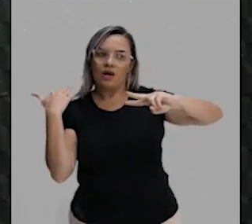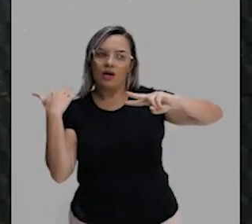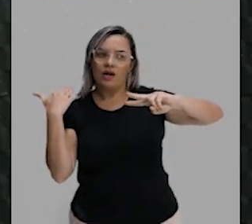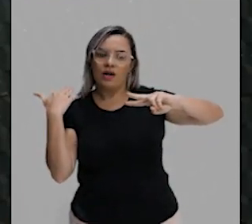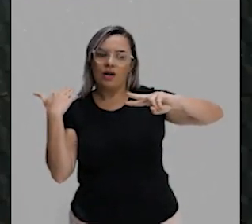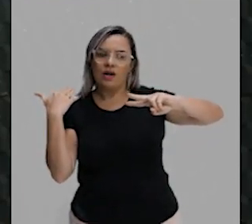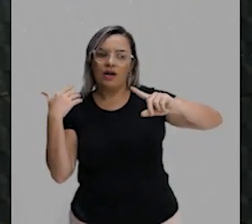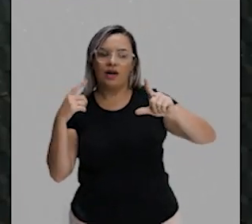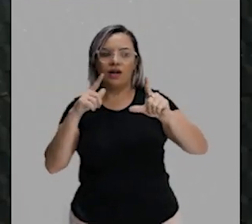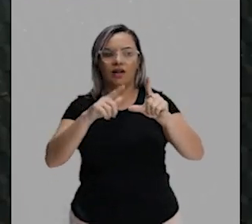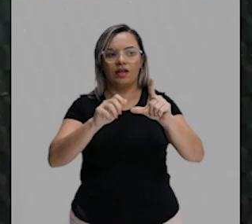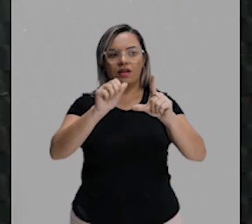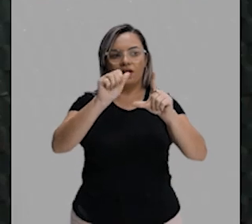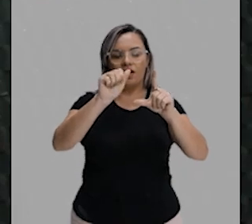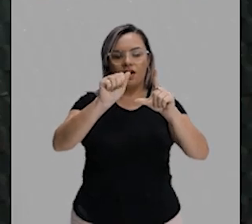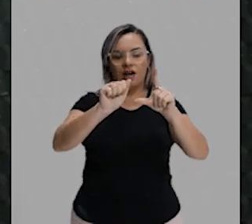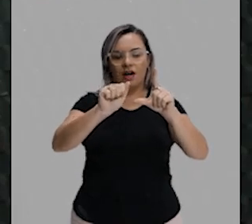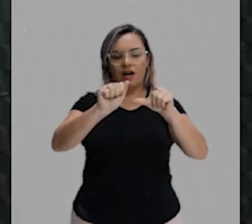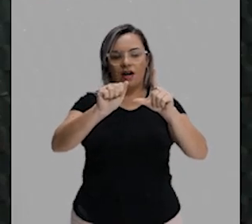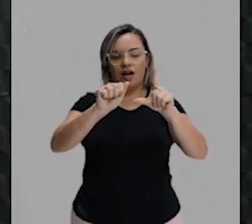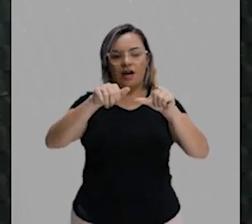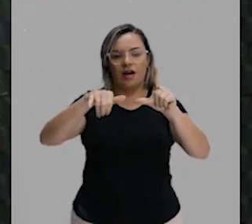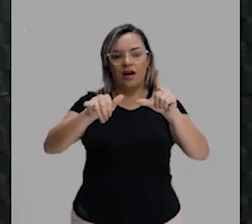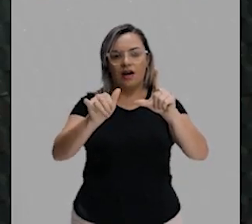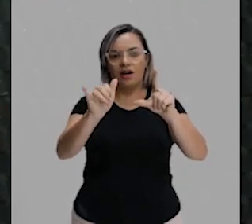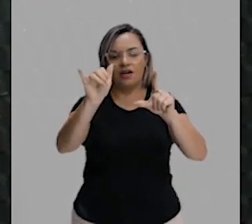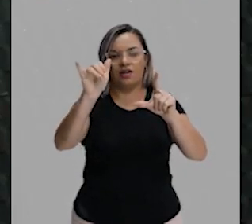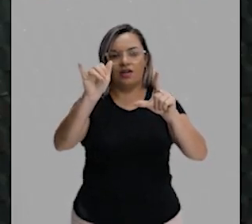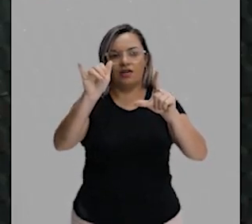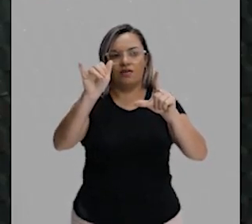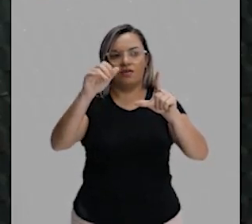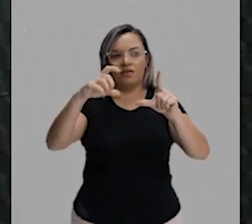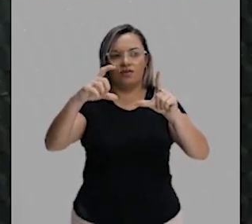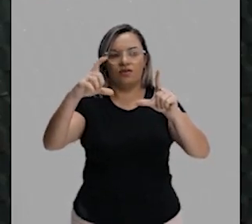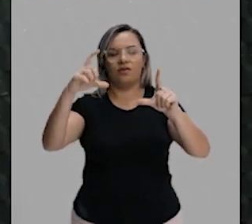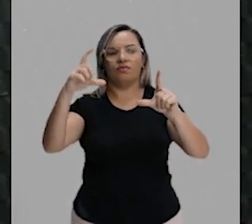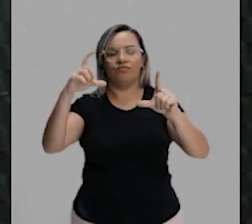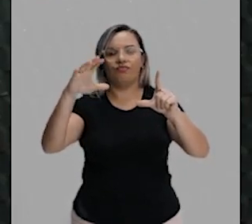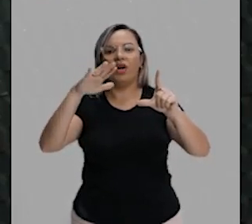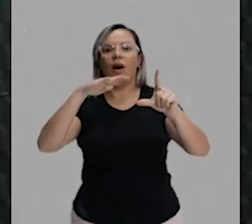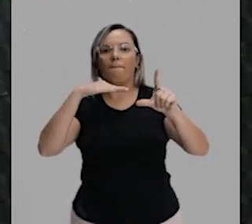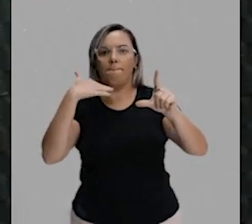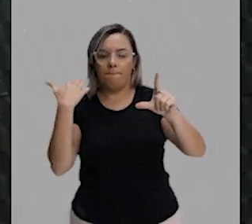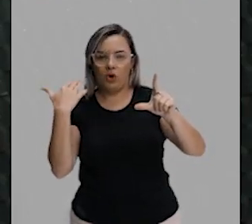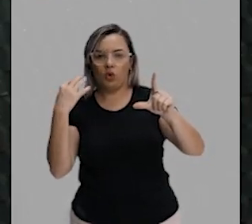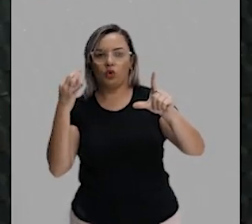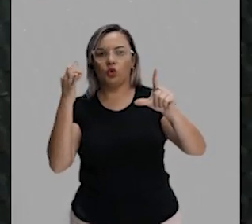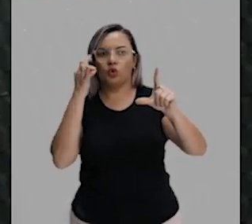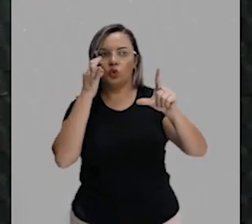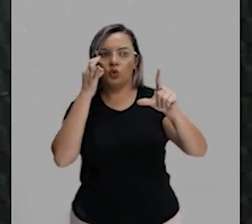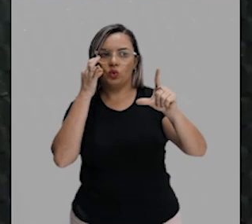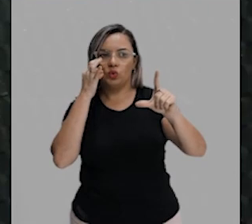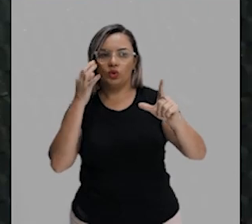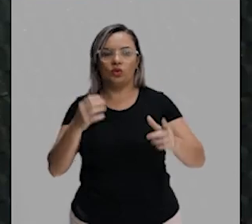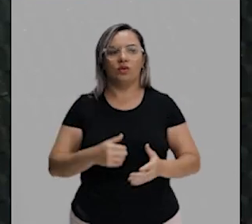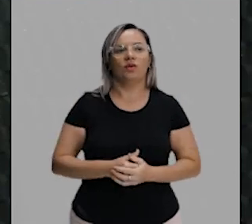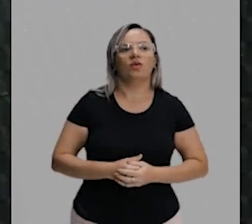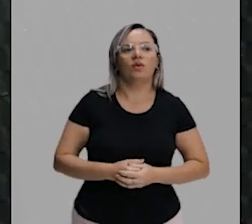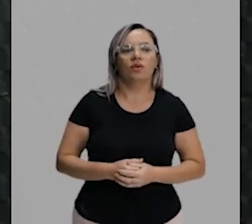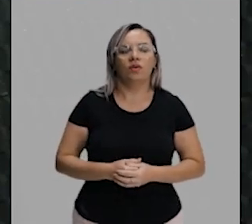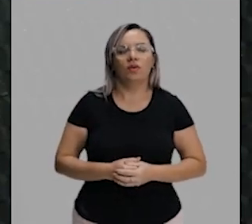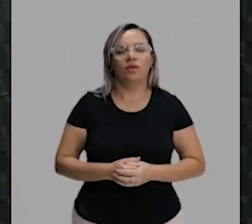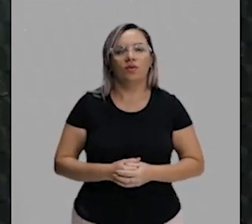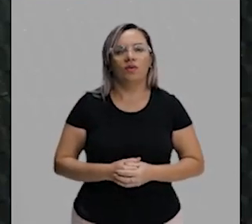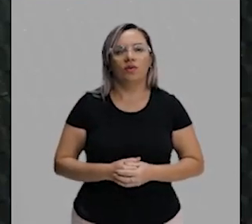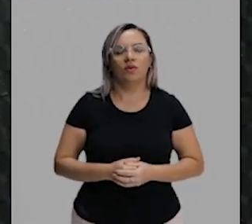AY é o alelo que provoca a morte do indivíduo. Então, percebam que quando ele se